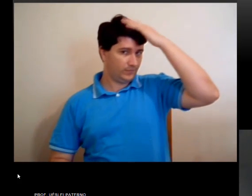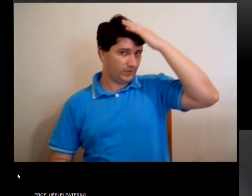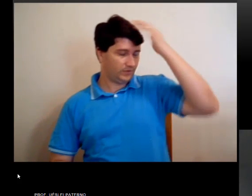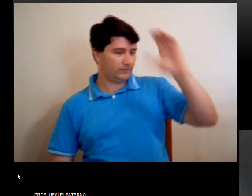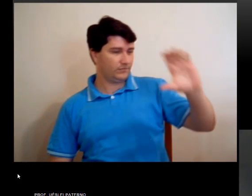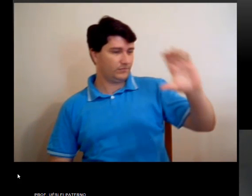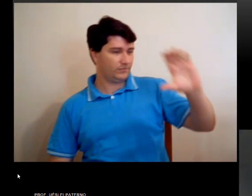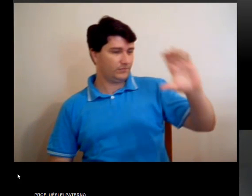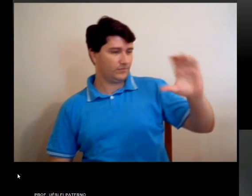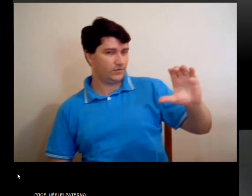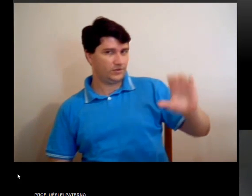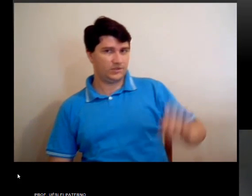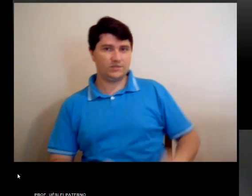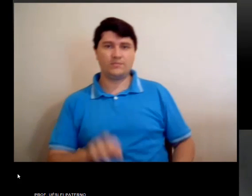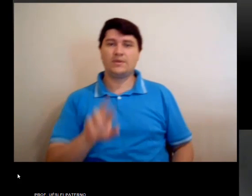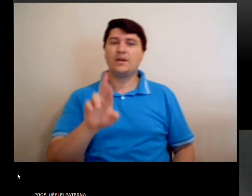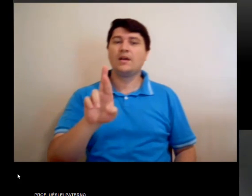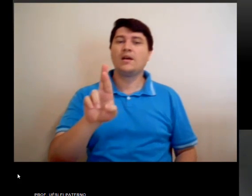Alegre,